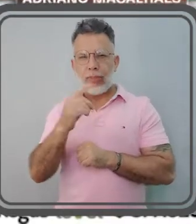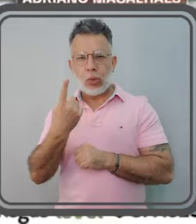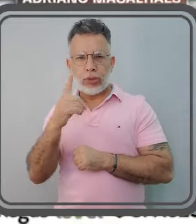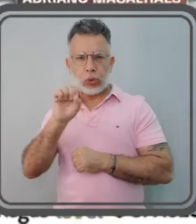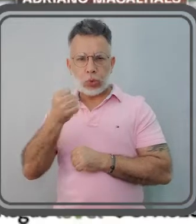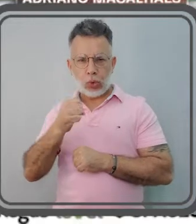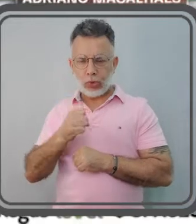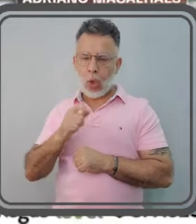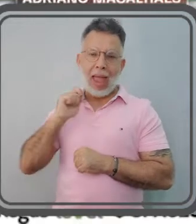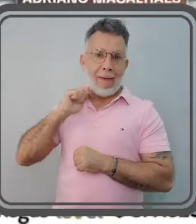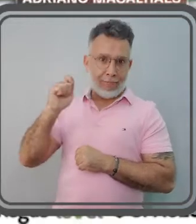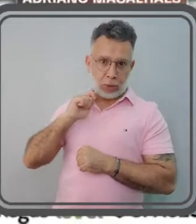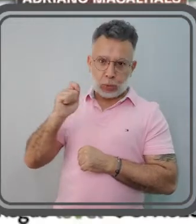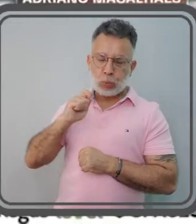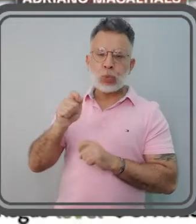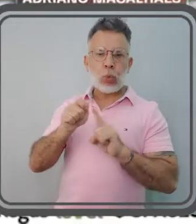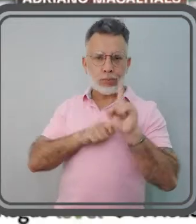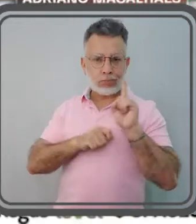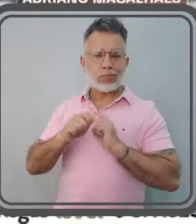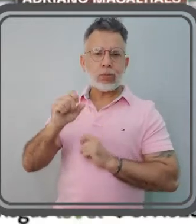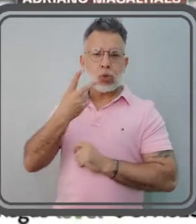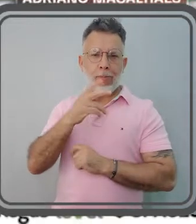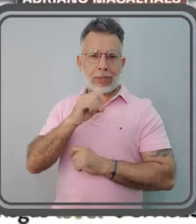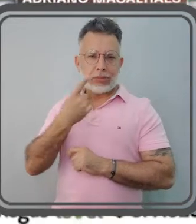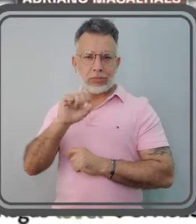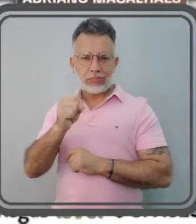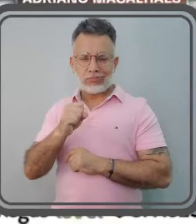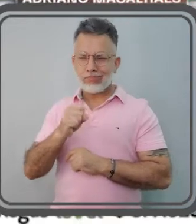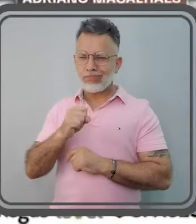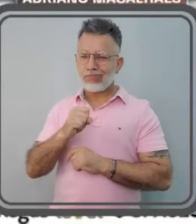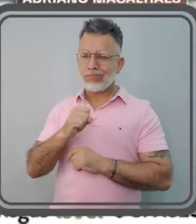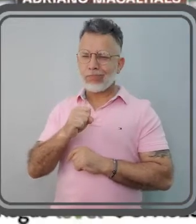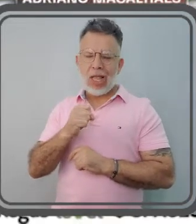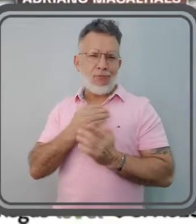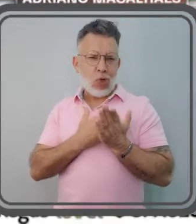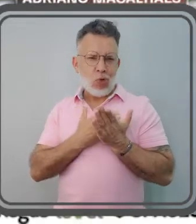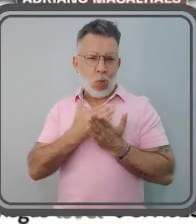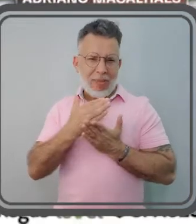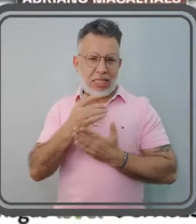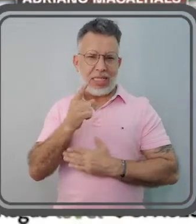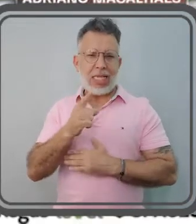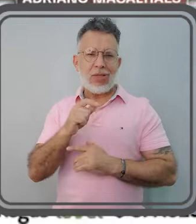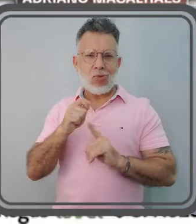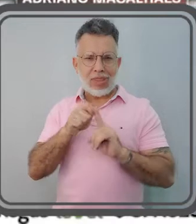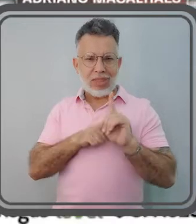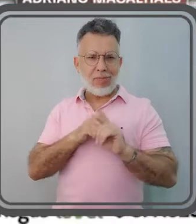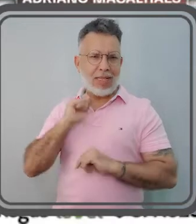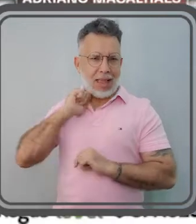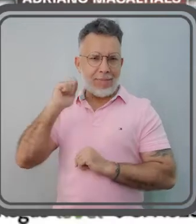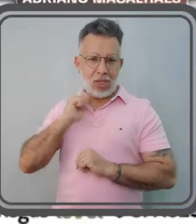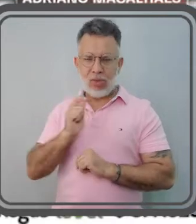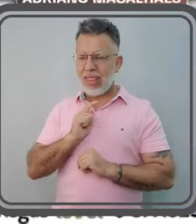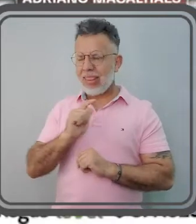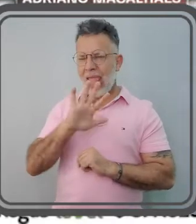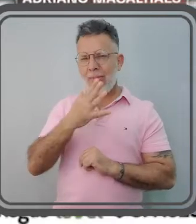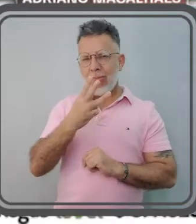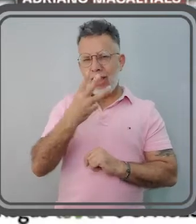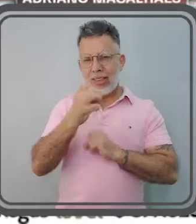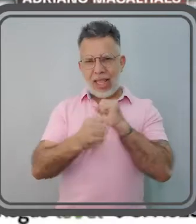2018, bem no início de abril. Temos aí 3 anos e meio, então, a gente faz 4 anos em abril do ano que vem,